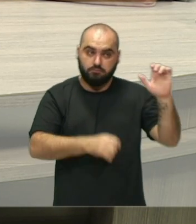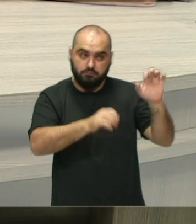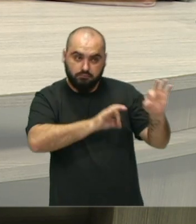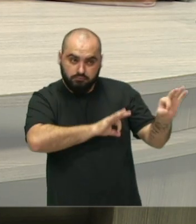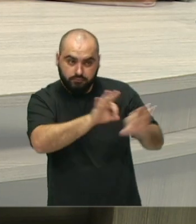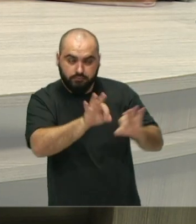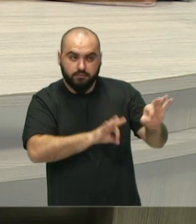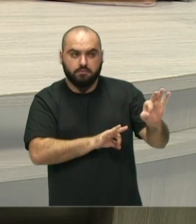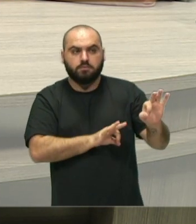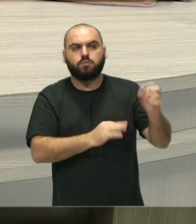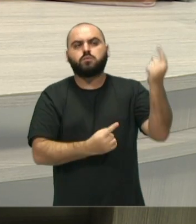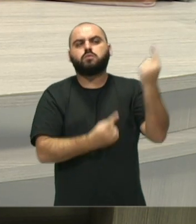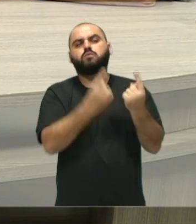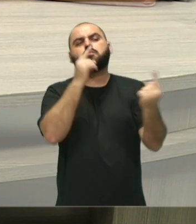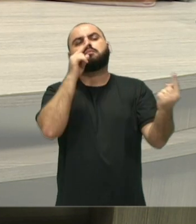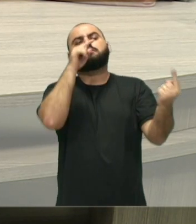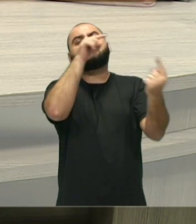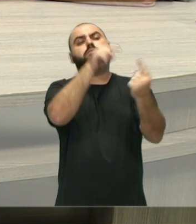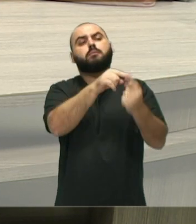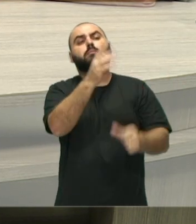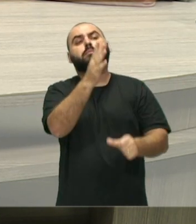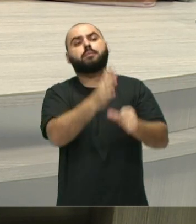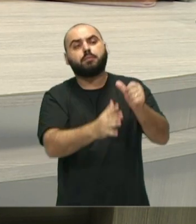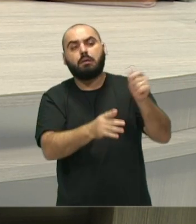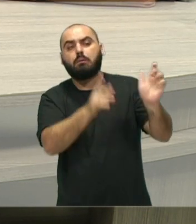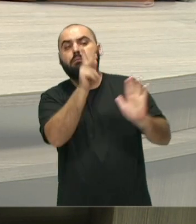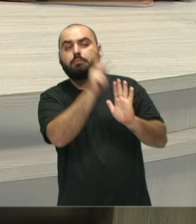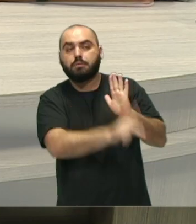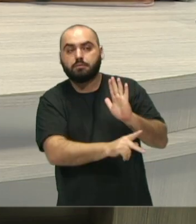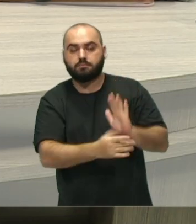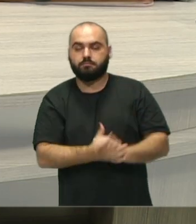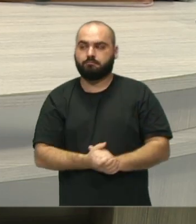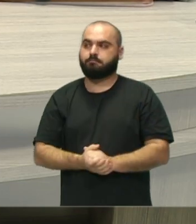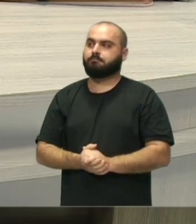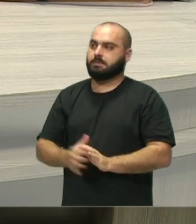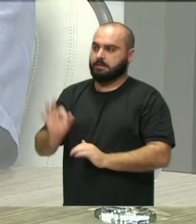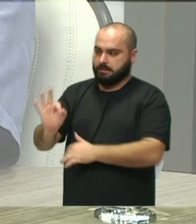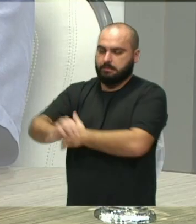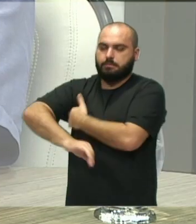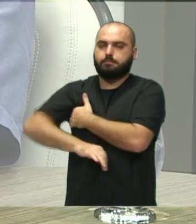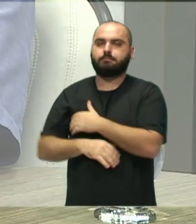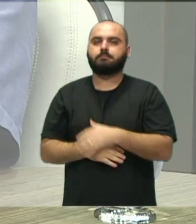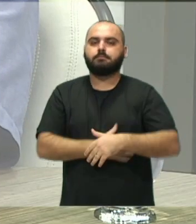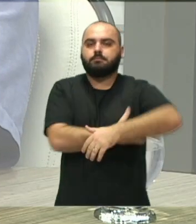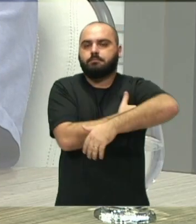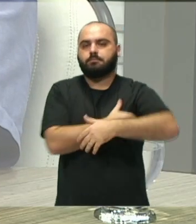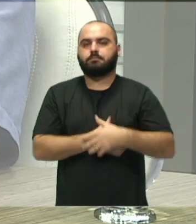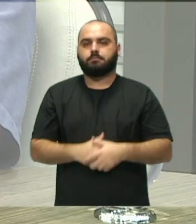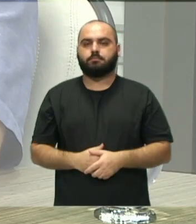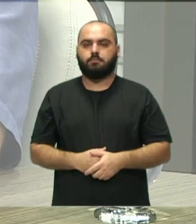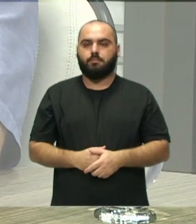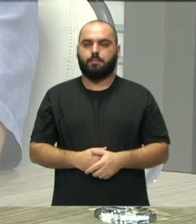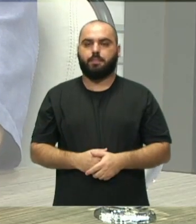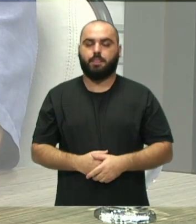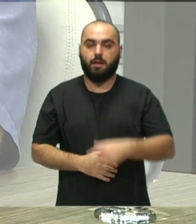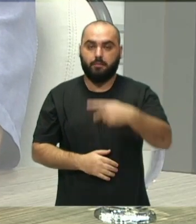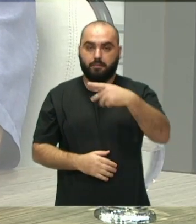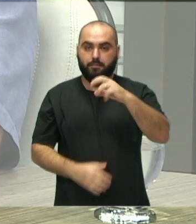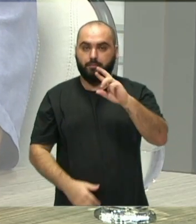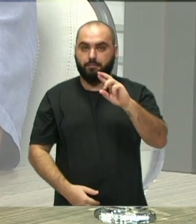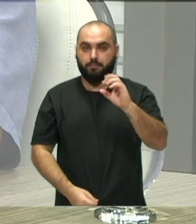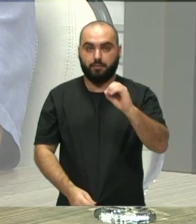Qual é a finalidade primeira do Promob? Bom, na realidade, o Promob é um